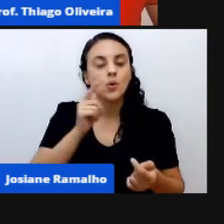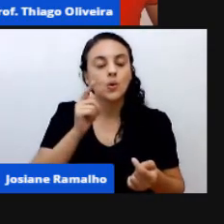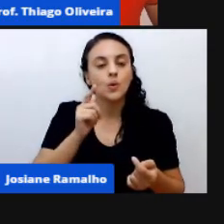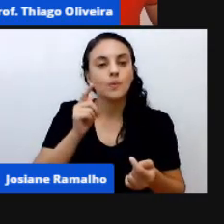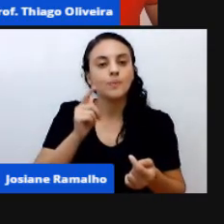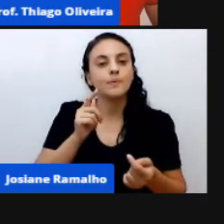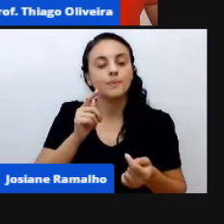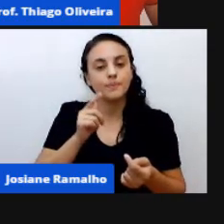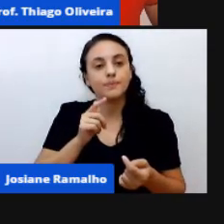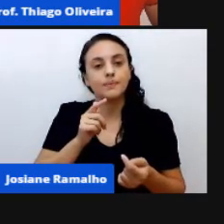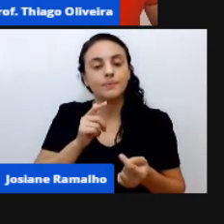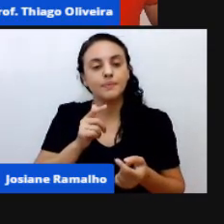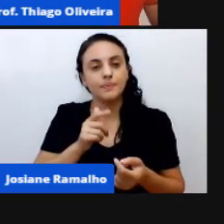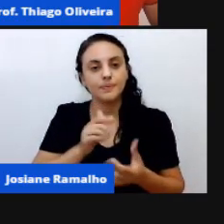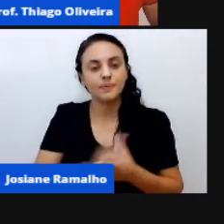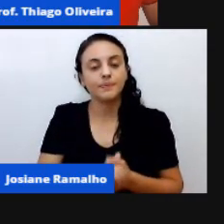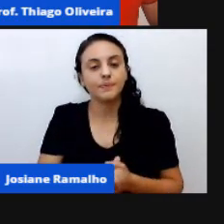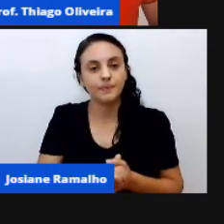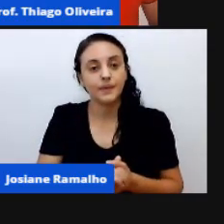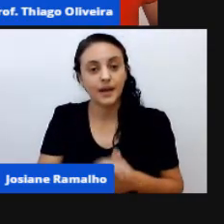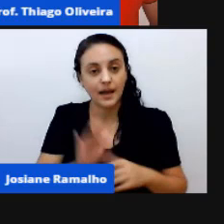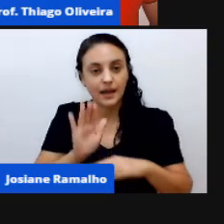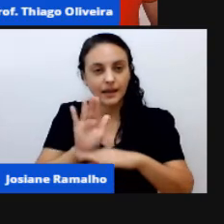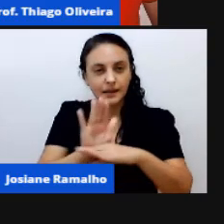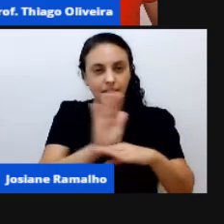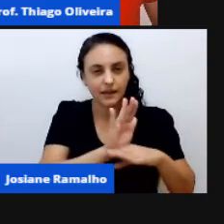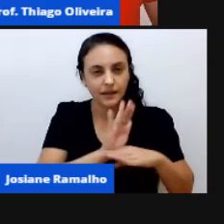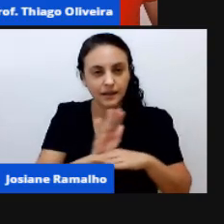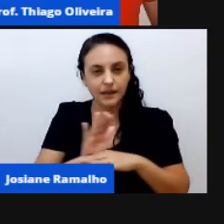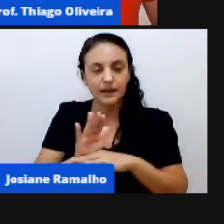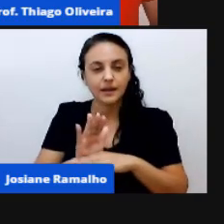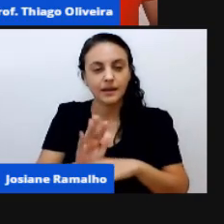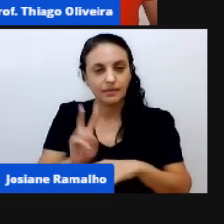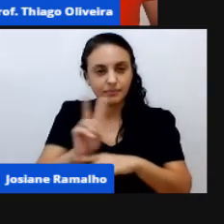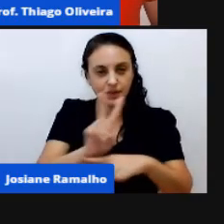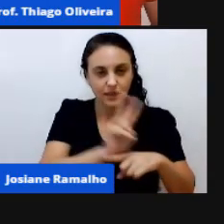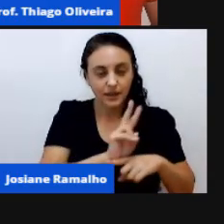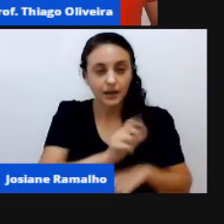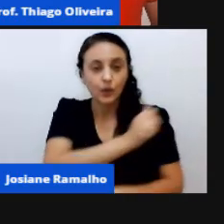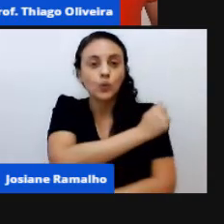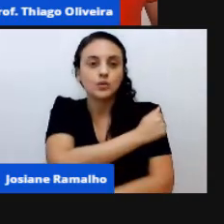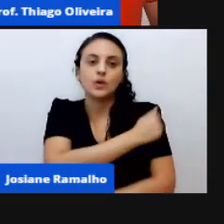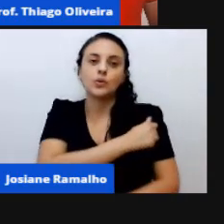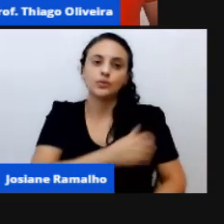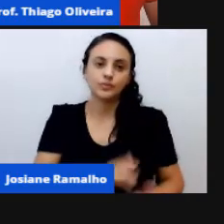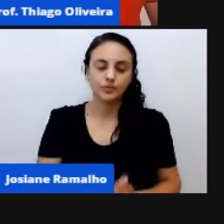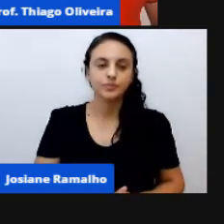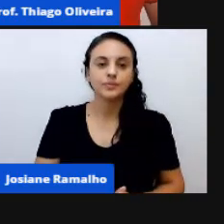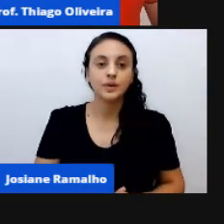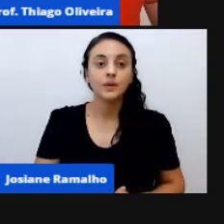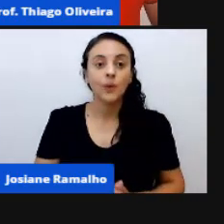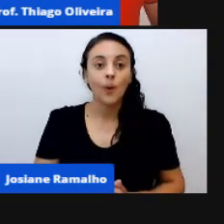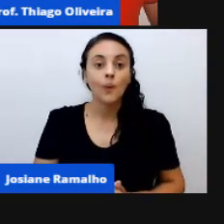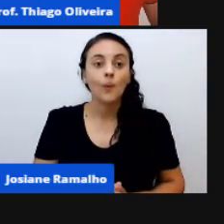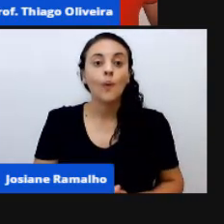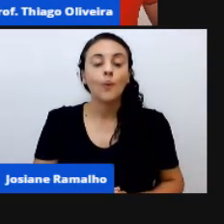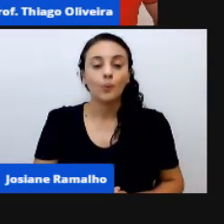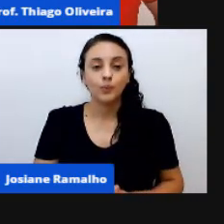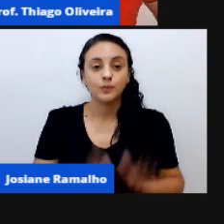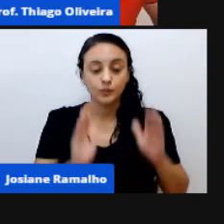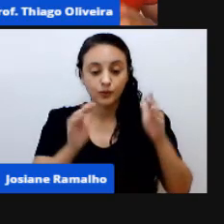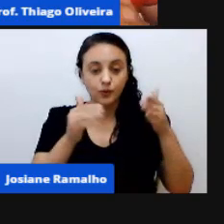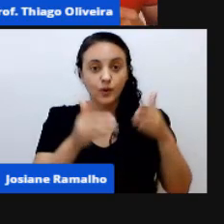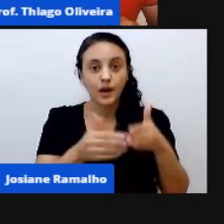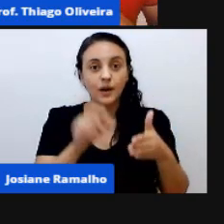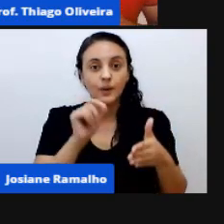dos alunos dentro da sala de aula. Beleza, professores? Então, vamos ao que interessa, que é o estudo em si das estratégias.